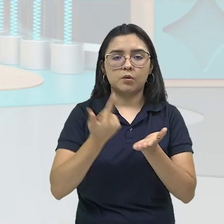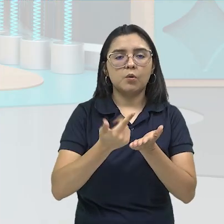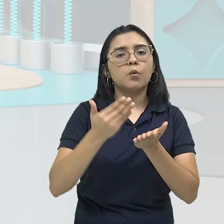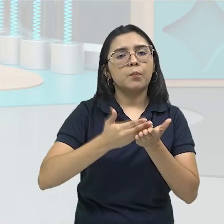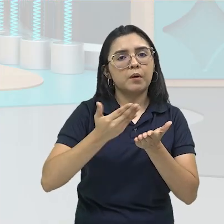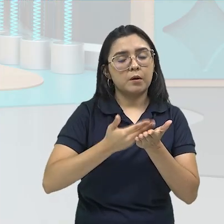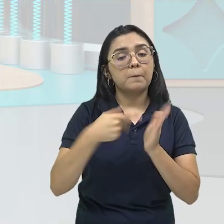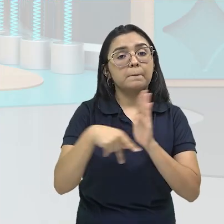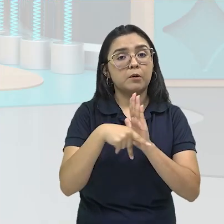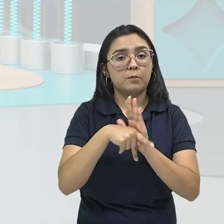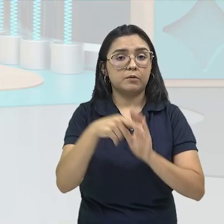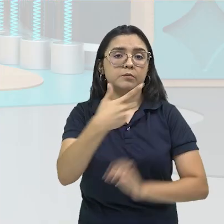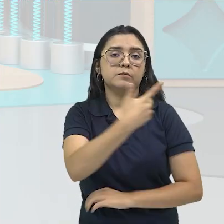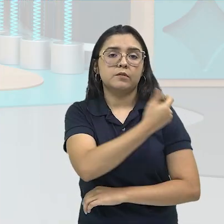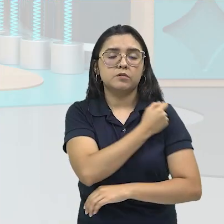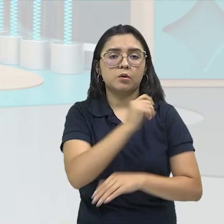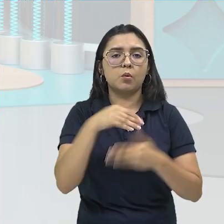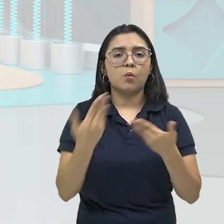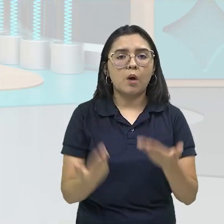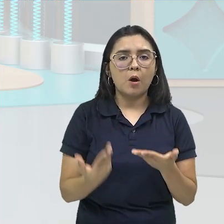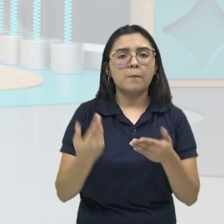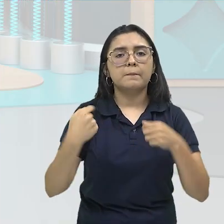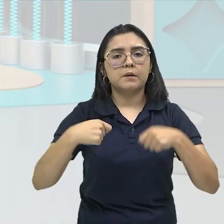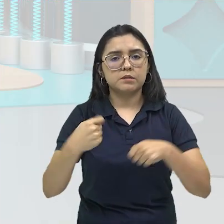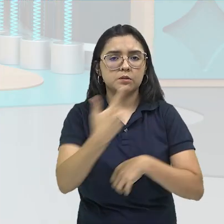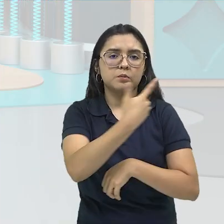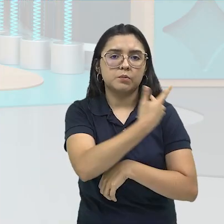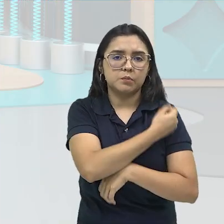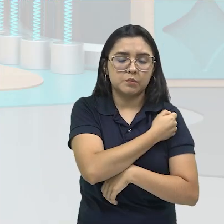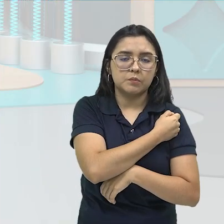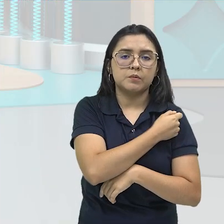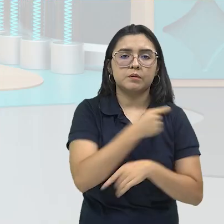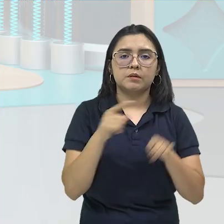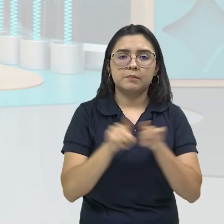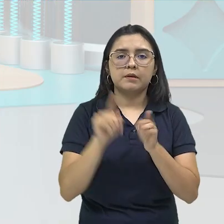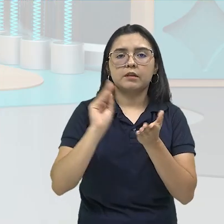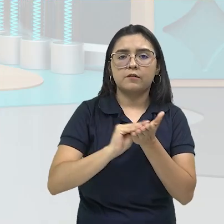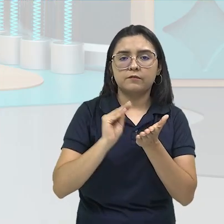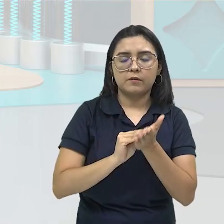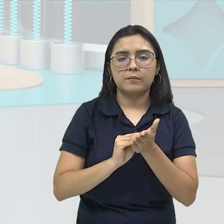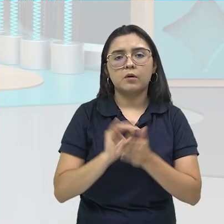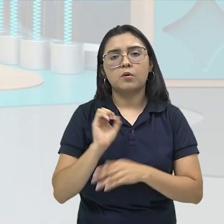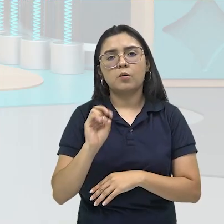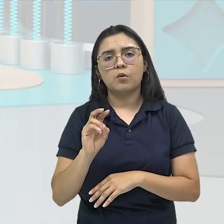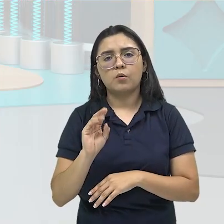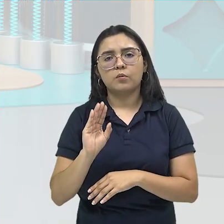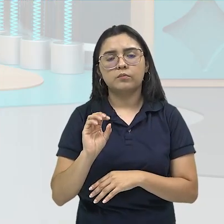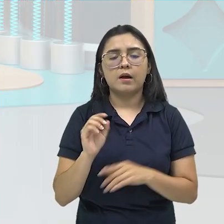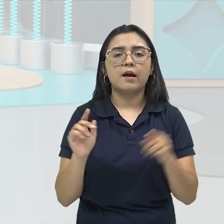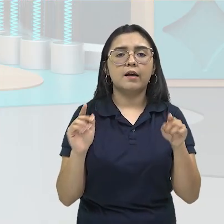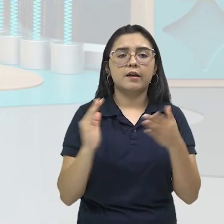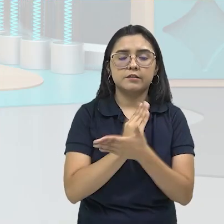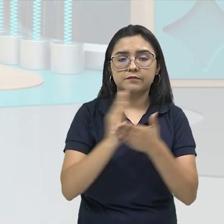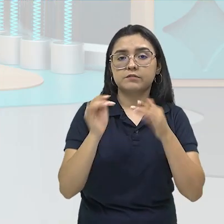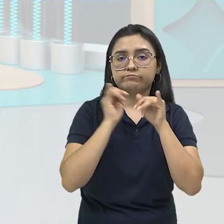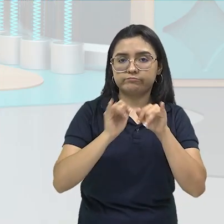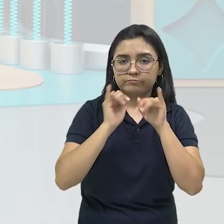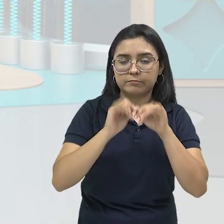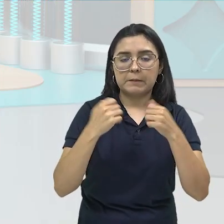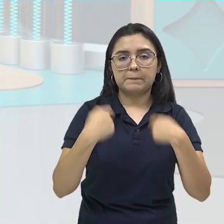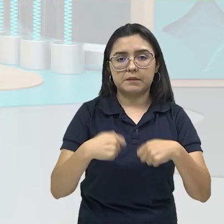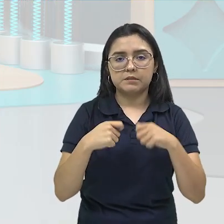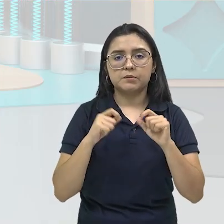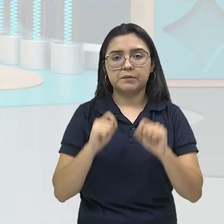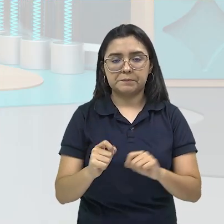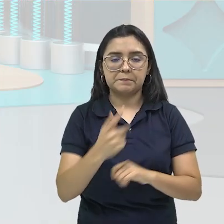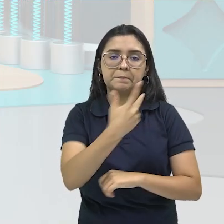qual vacina eu devo tomar. Está em campanha? Mesmo em campanha. Eu já tomei essa vacina. Mesmo em campanha, é